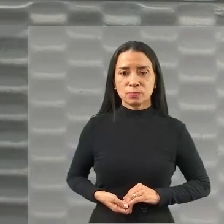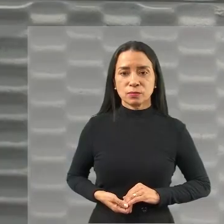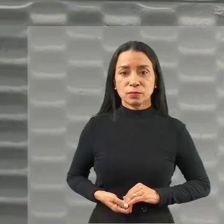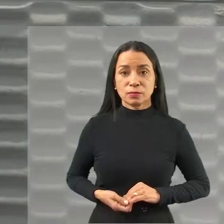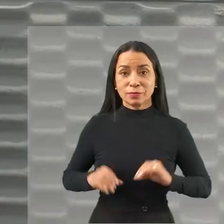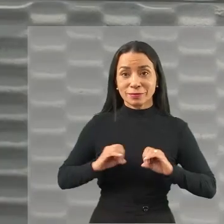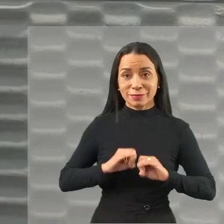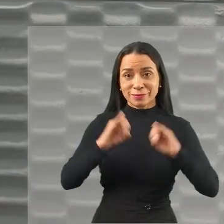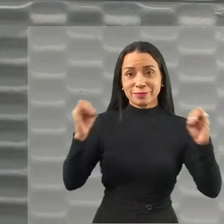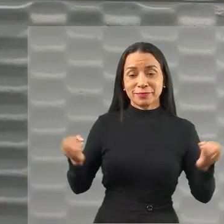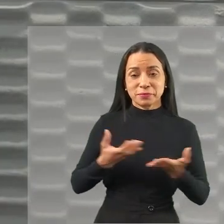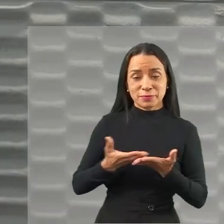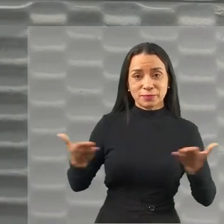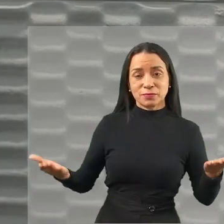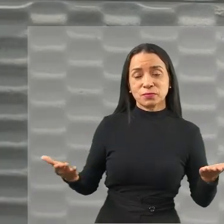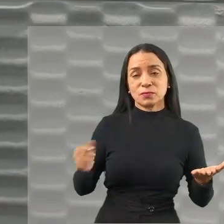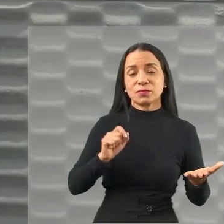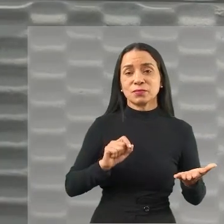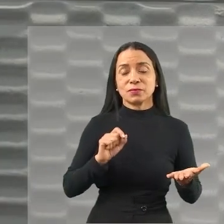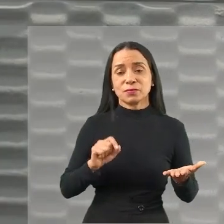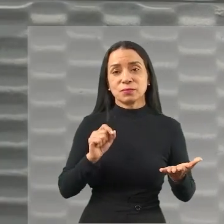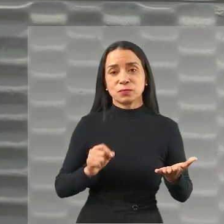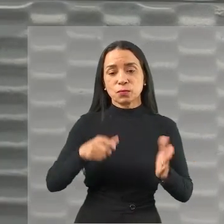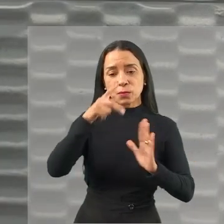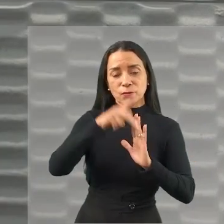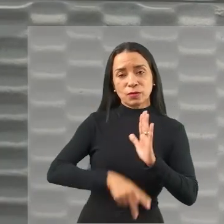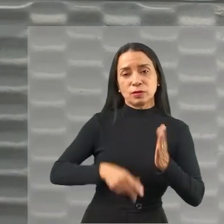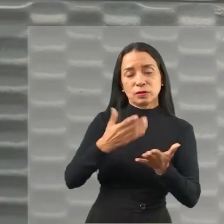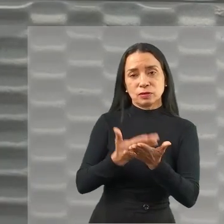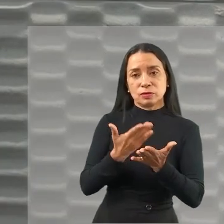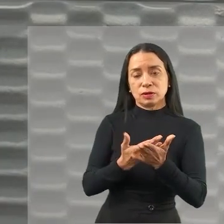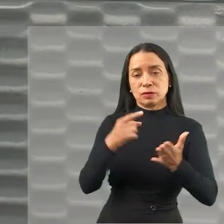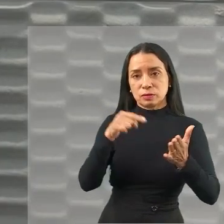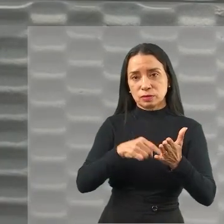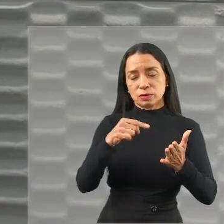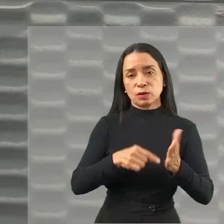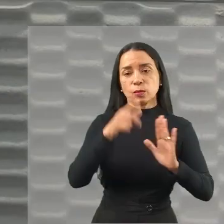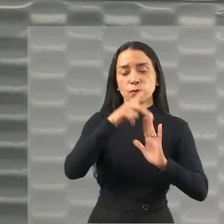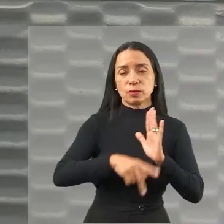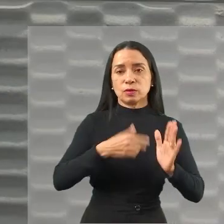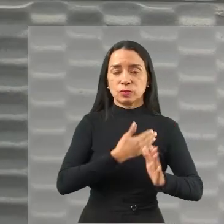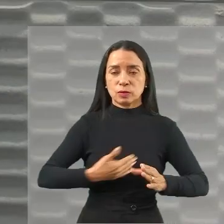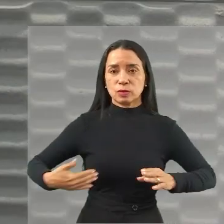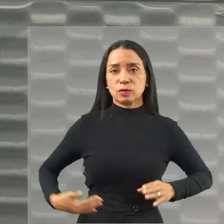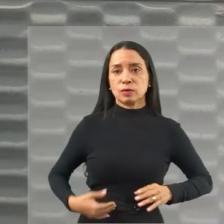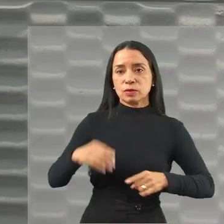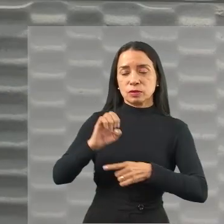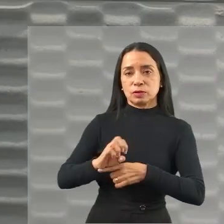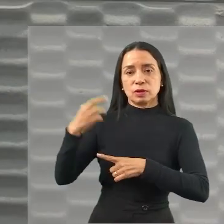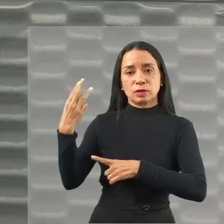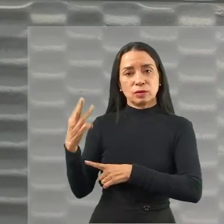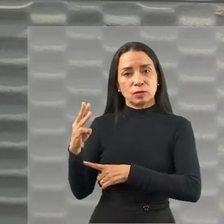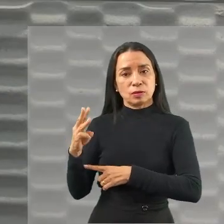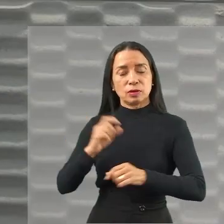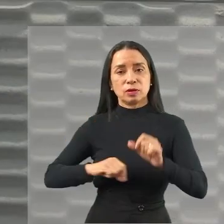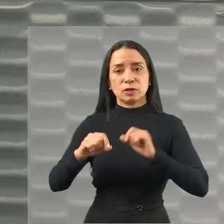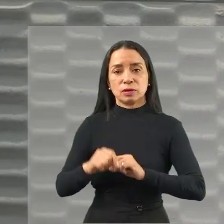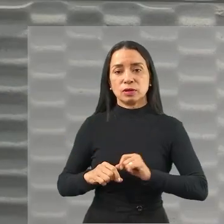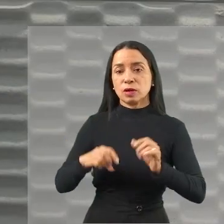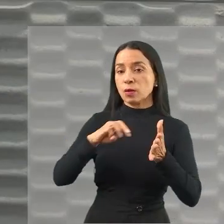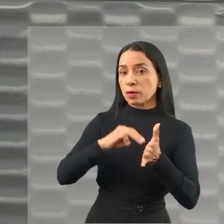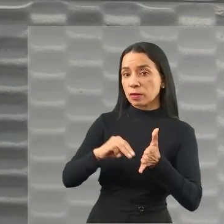Olá pessoal, estamos aqui no projeto Estuda Aí, projeto do Governo do Estado do Maranhão, em parceria com a Secretaria de